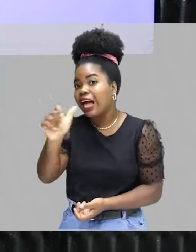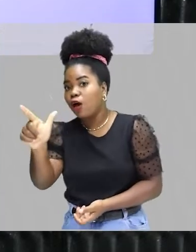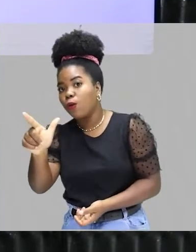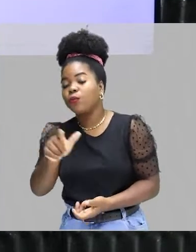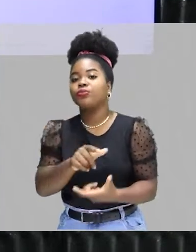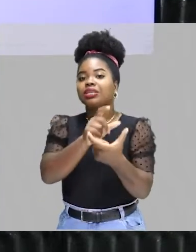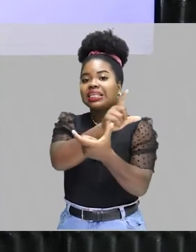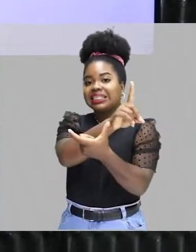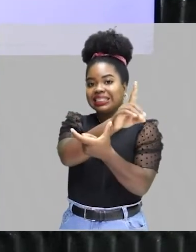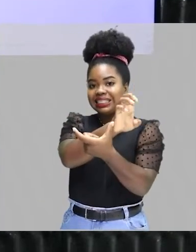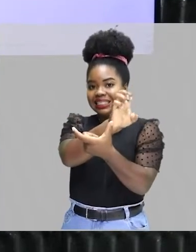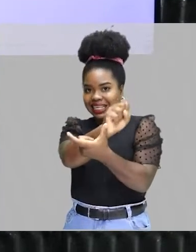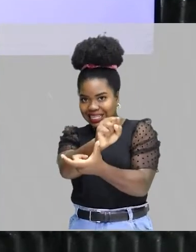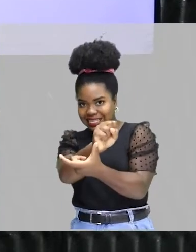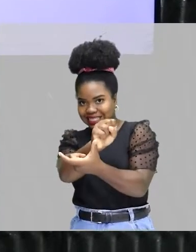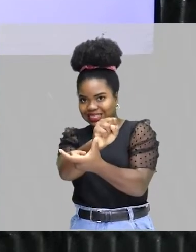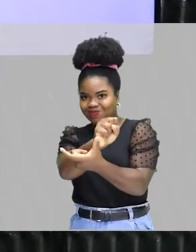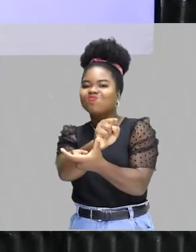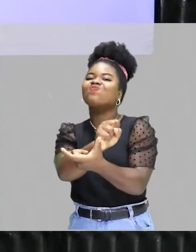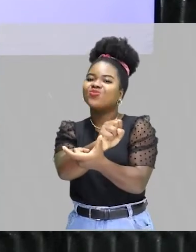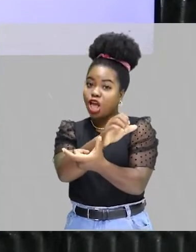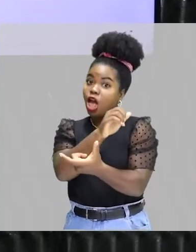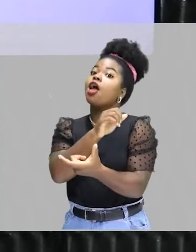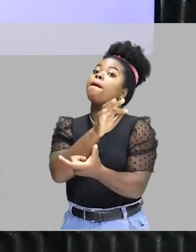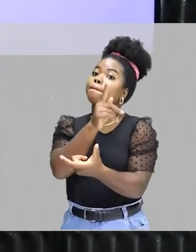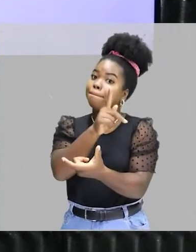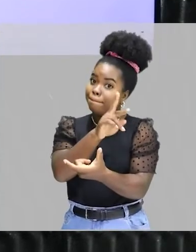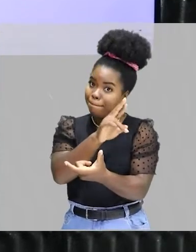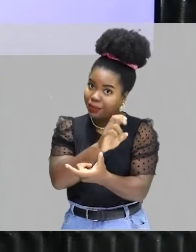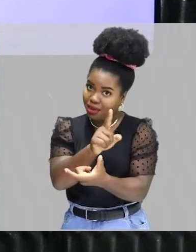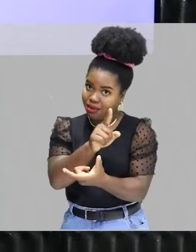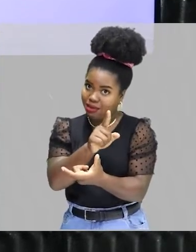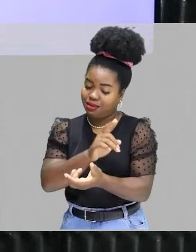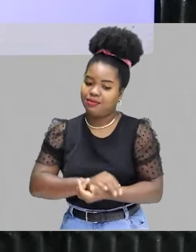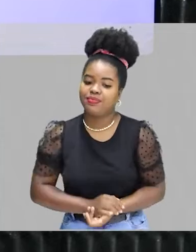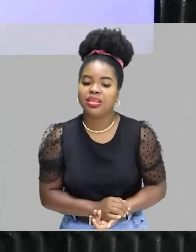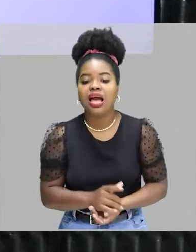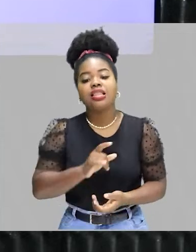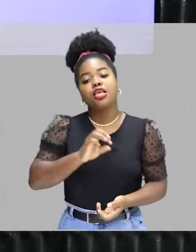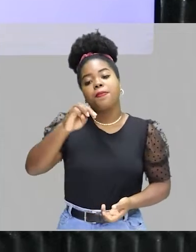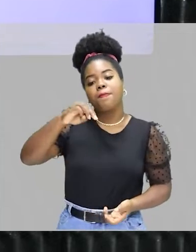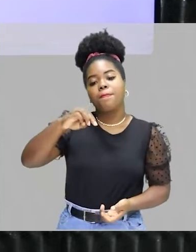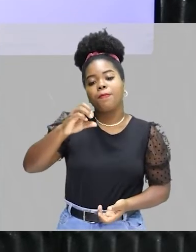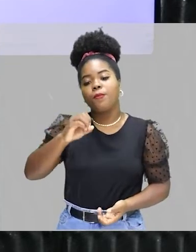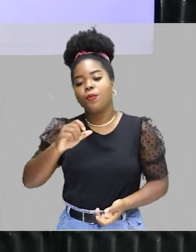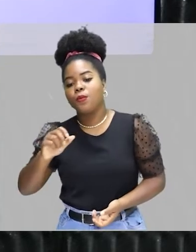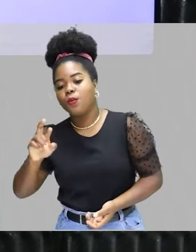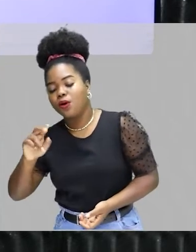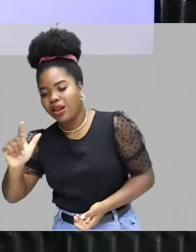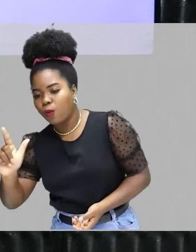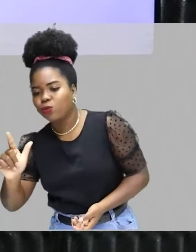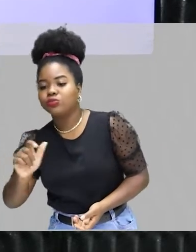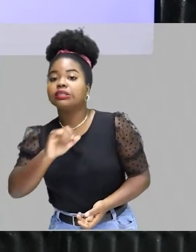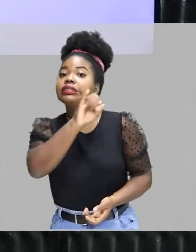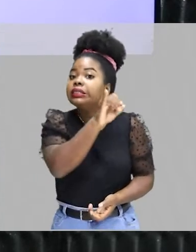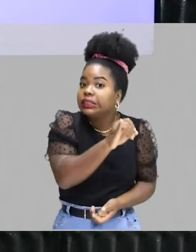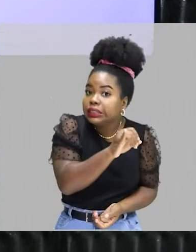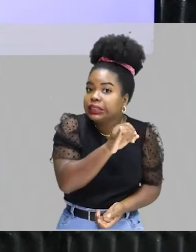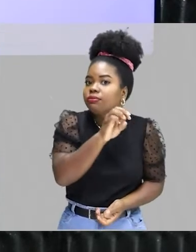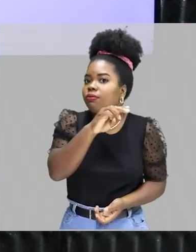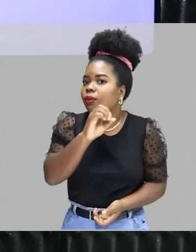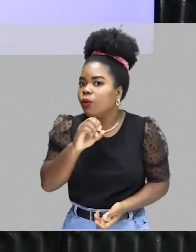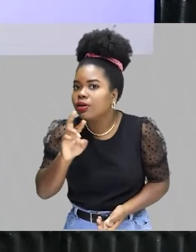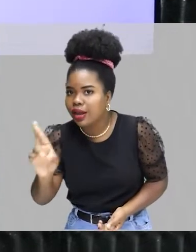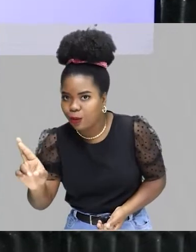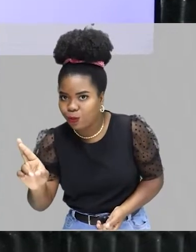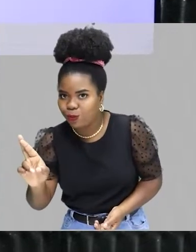Legal, ilegal. Moral, imoral, amoral. Então, quando eu coloco